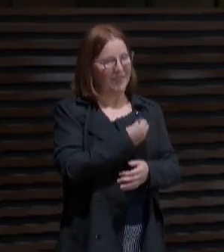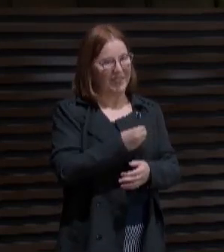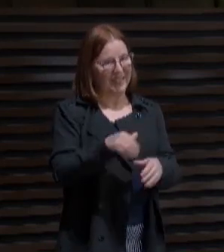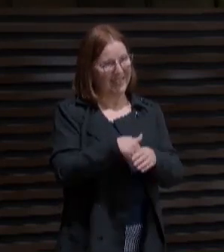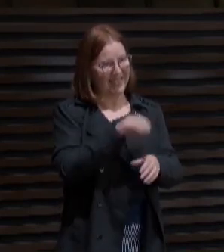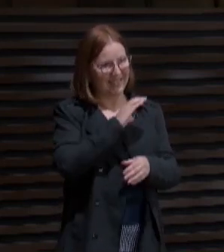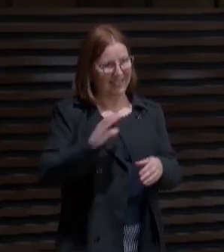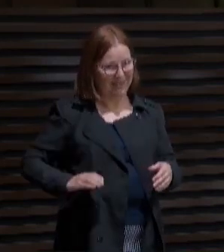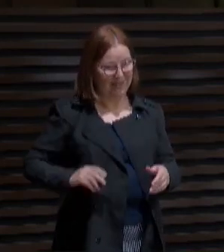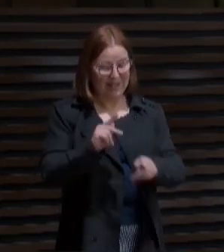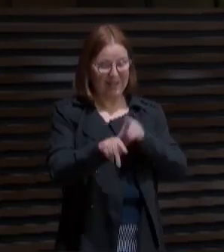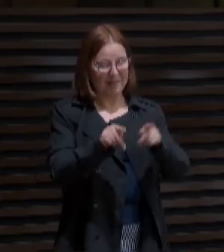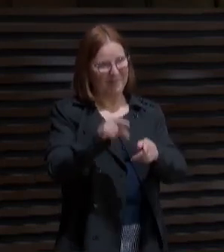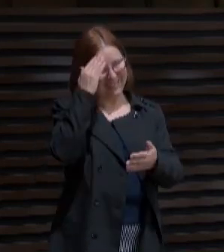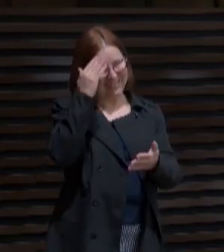aqueles que creram.